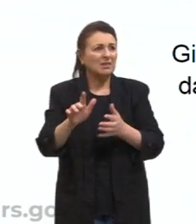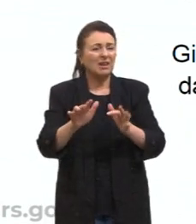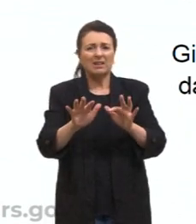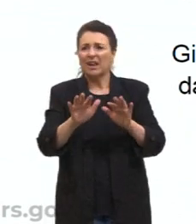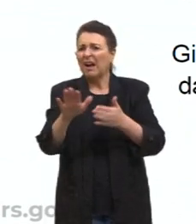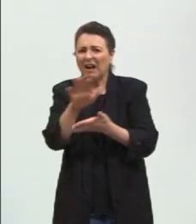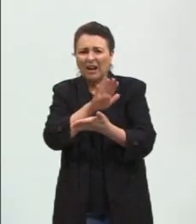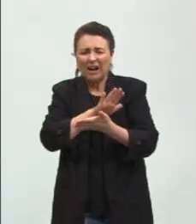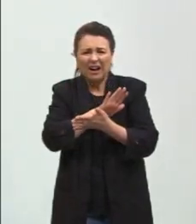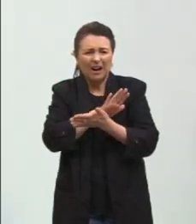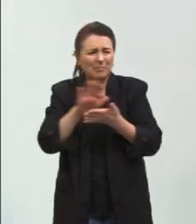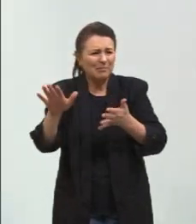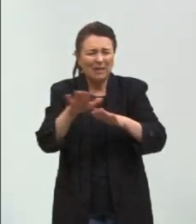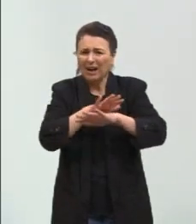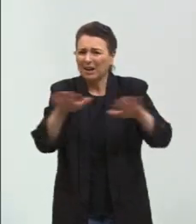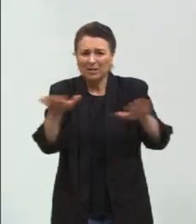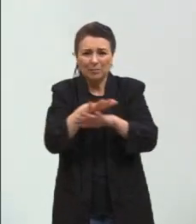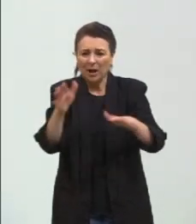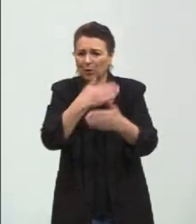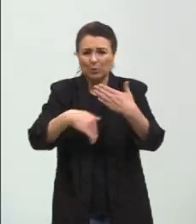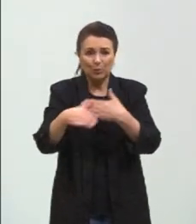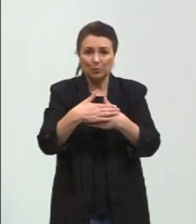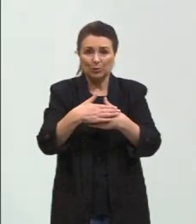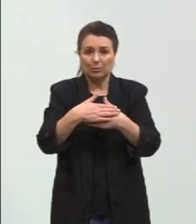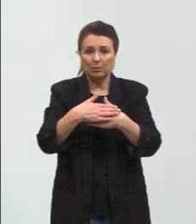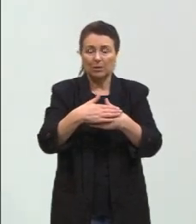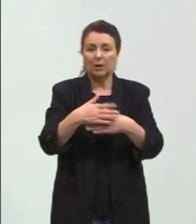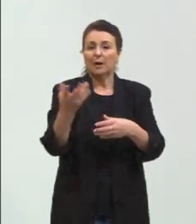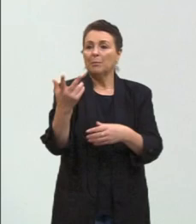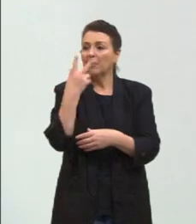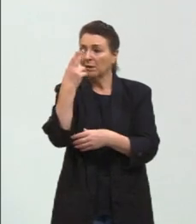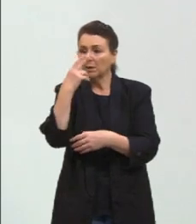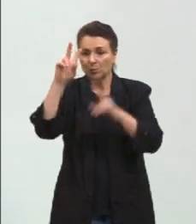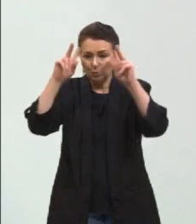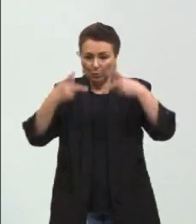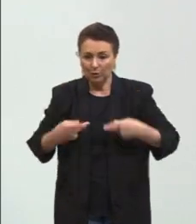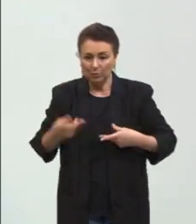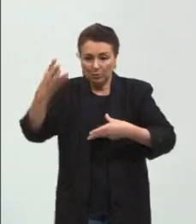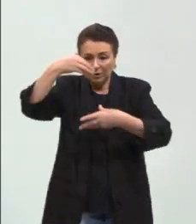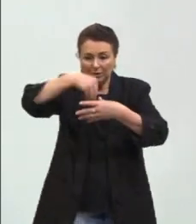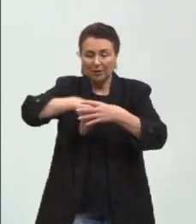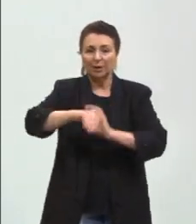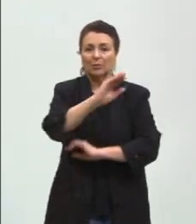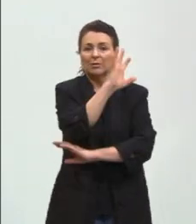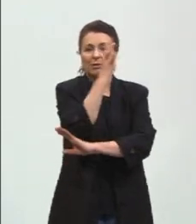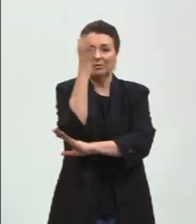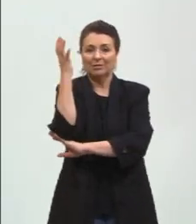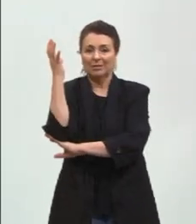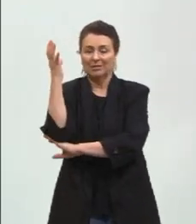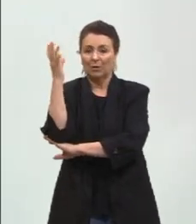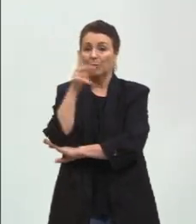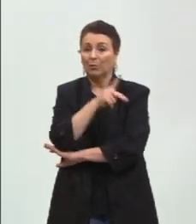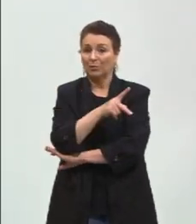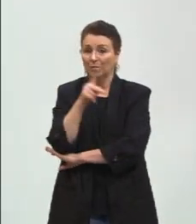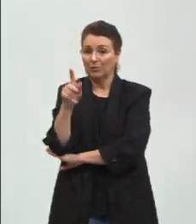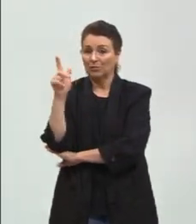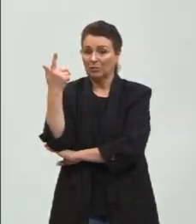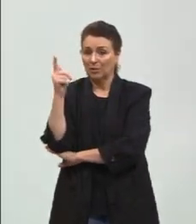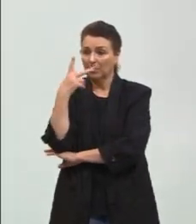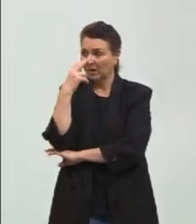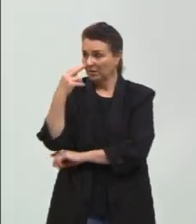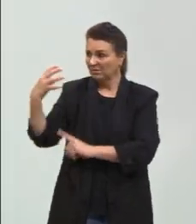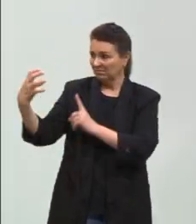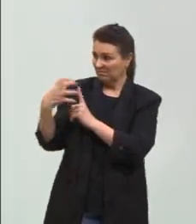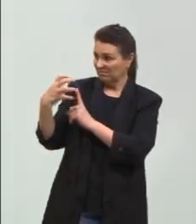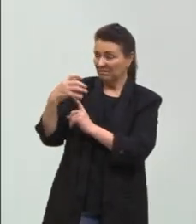a natureza está em prol dele não ele está inserido na natureza né então acaba sendo uma domesticação dessa